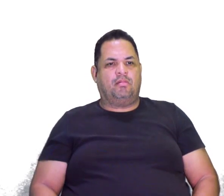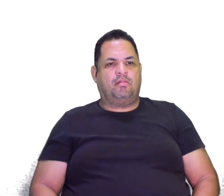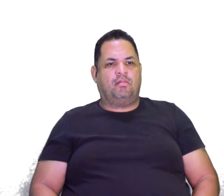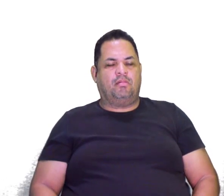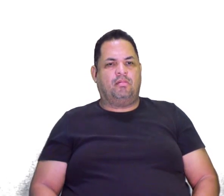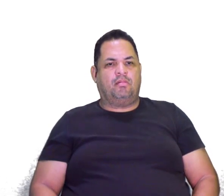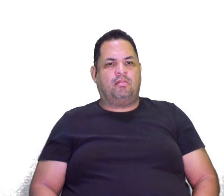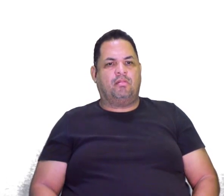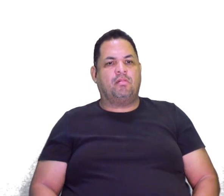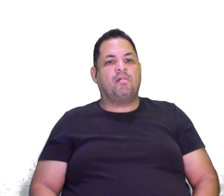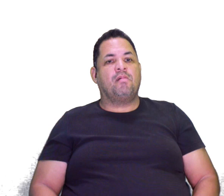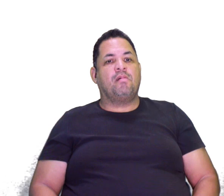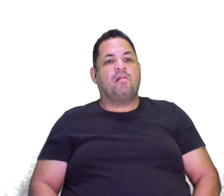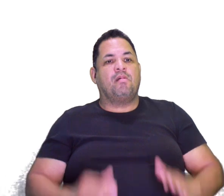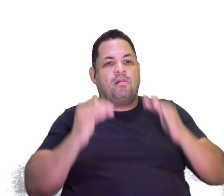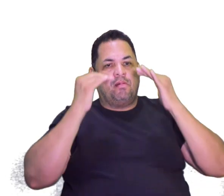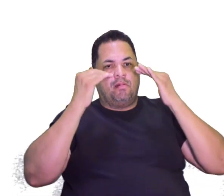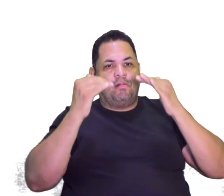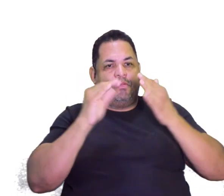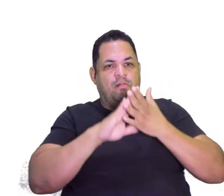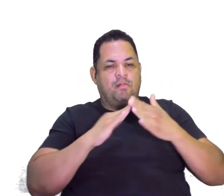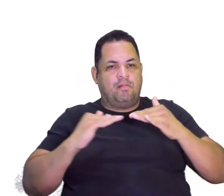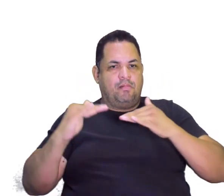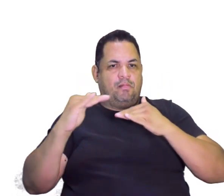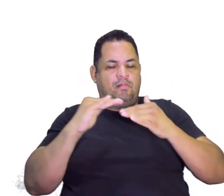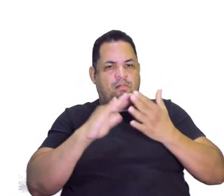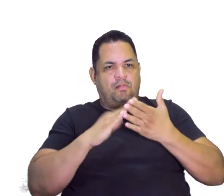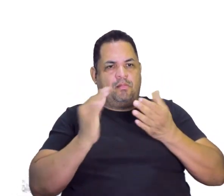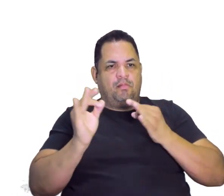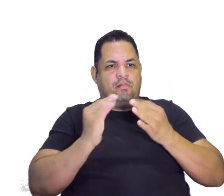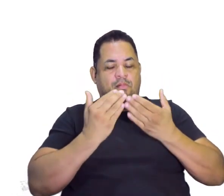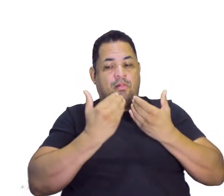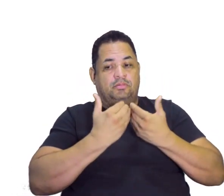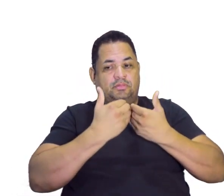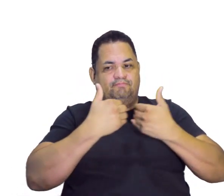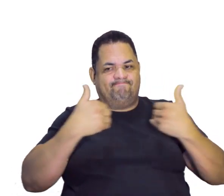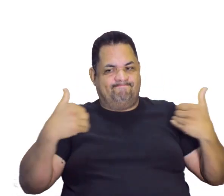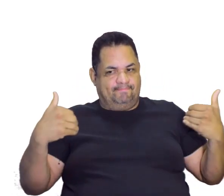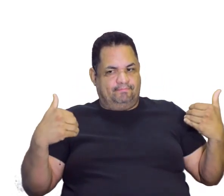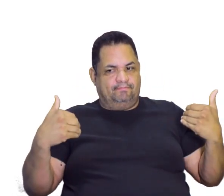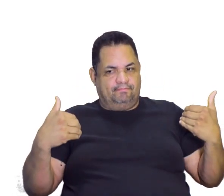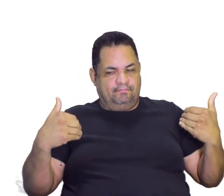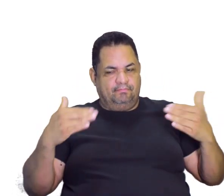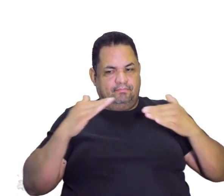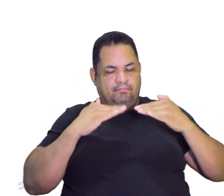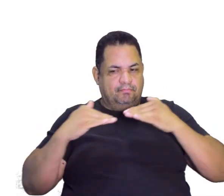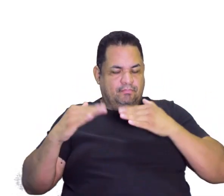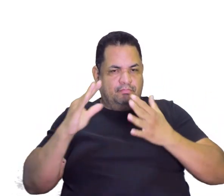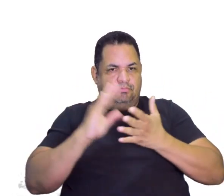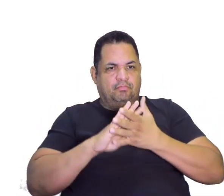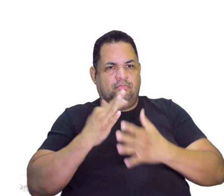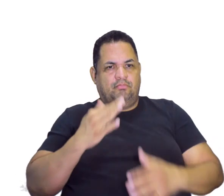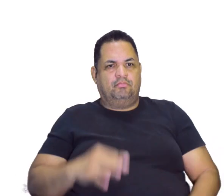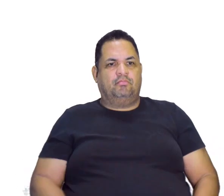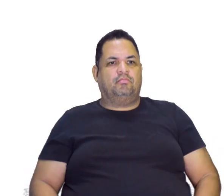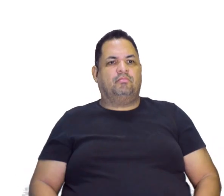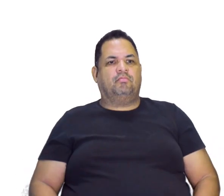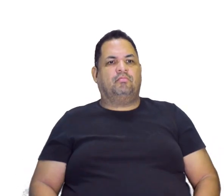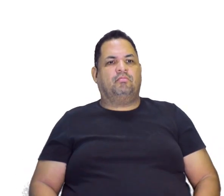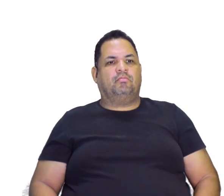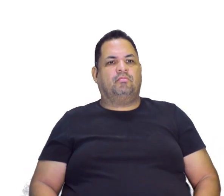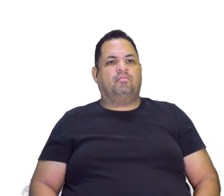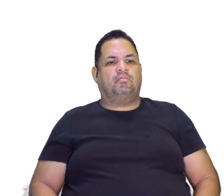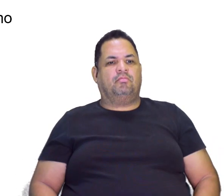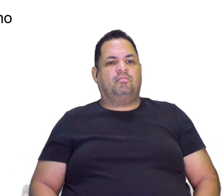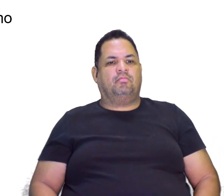nos padrões acadêmicos, a gente já vê que isso aqui não está rompendo com esses padrões, então é falso também. Lá nos dois lá que